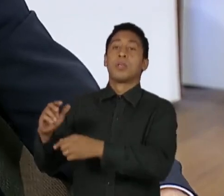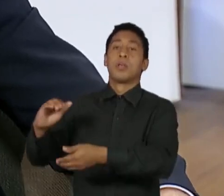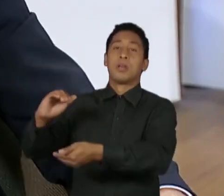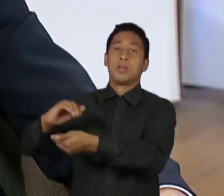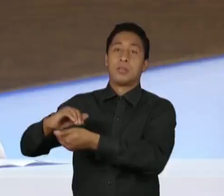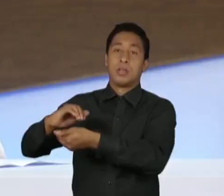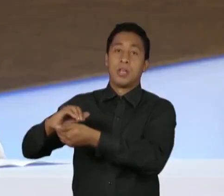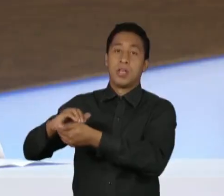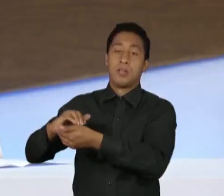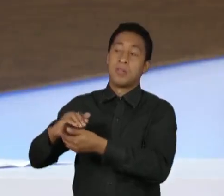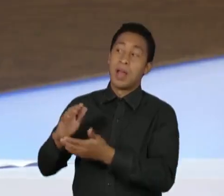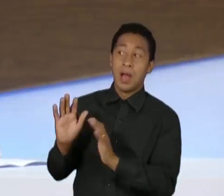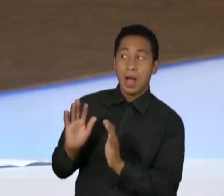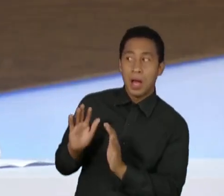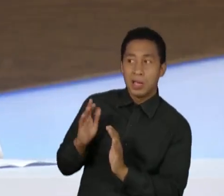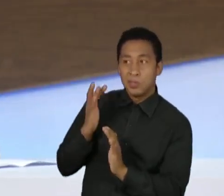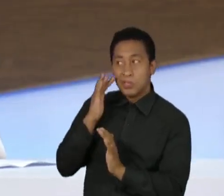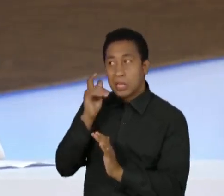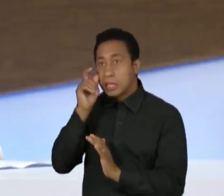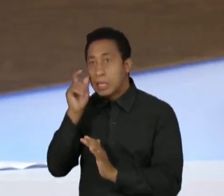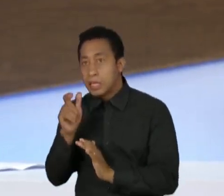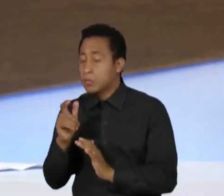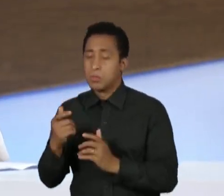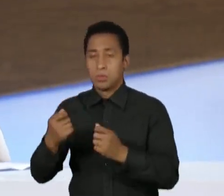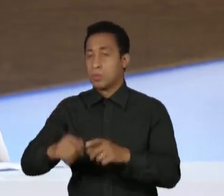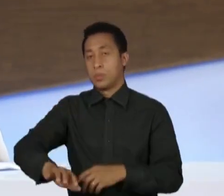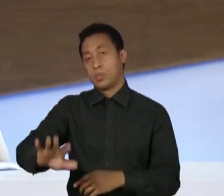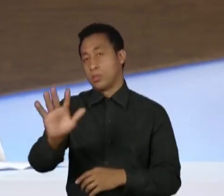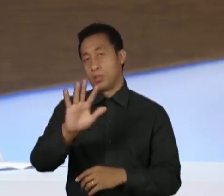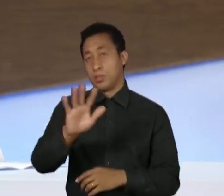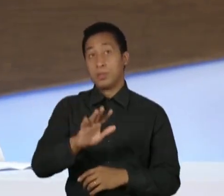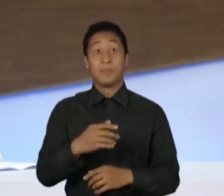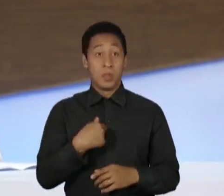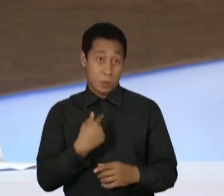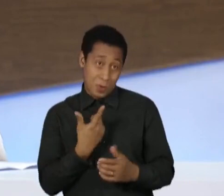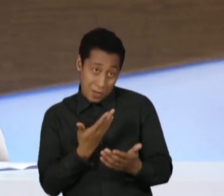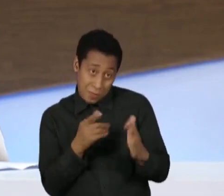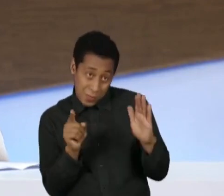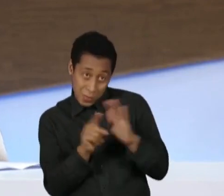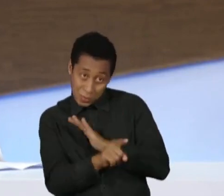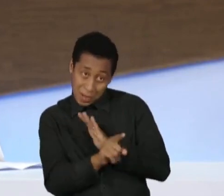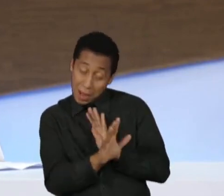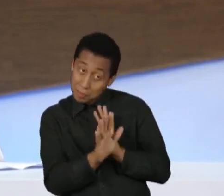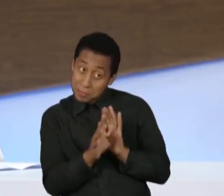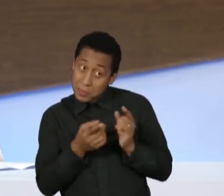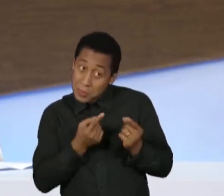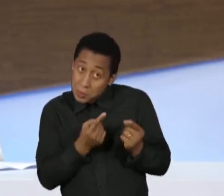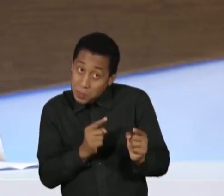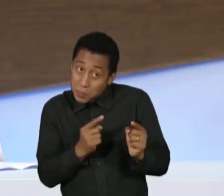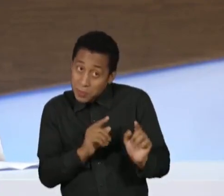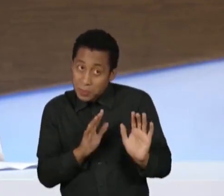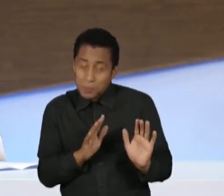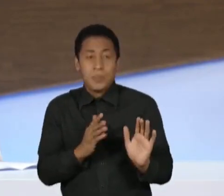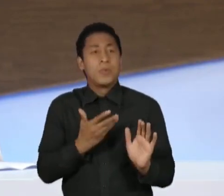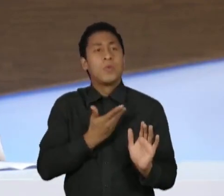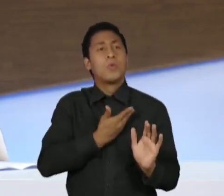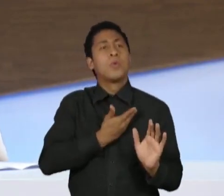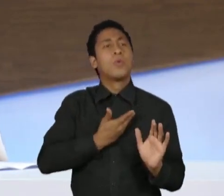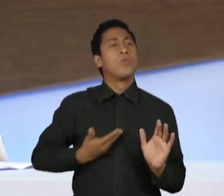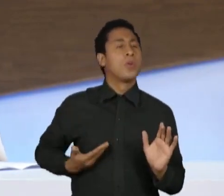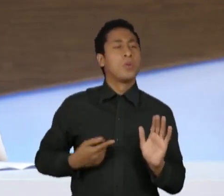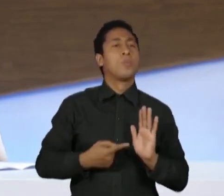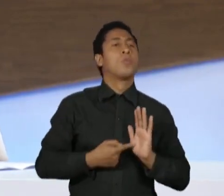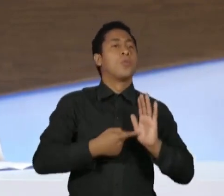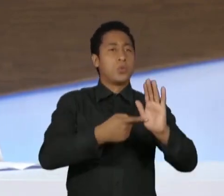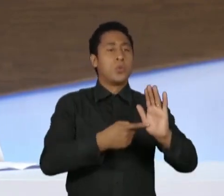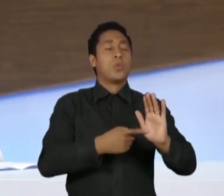recusa. Queria devolver com uma provocação. O governo foi cobrado a uma equiparação de gênero na